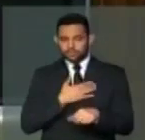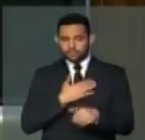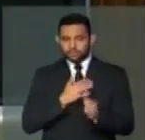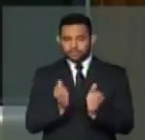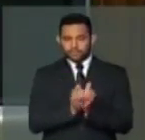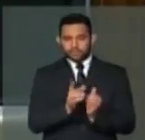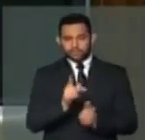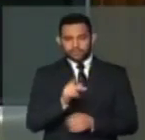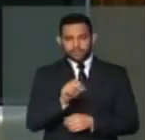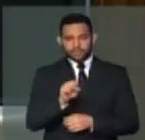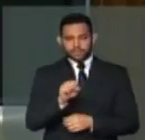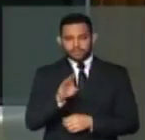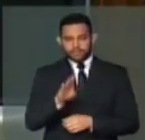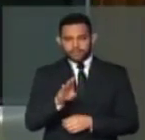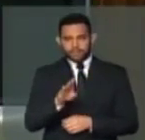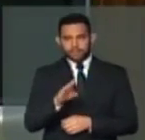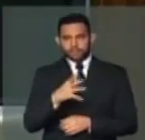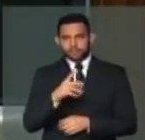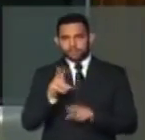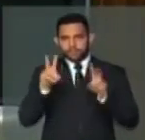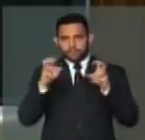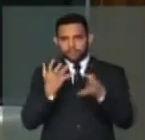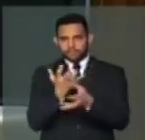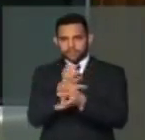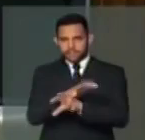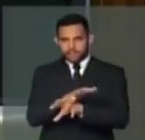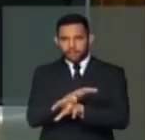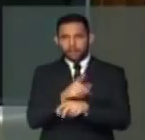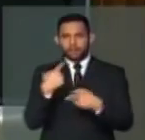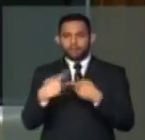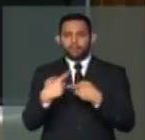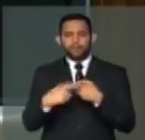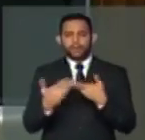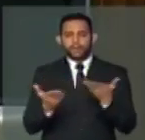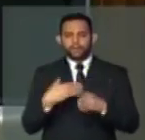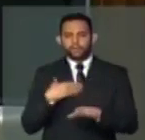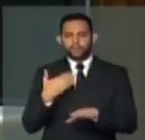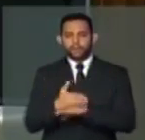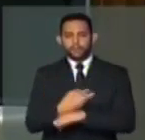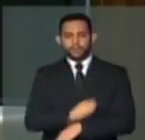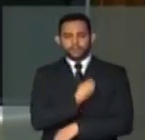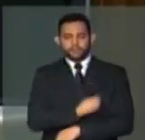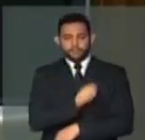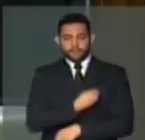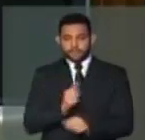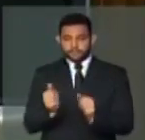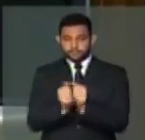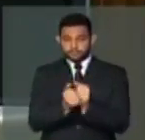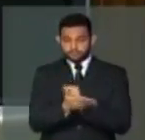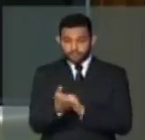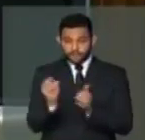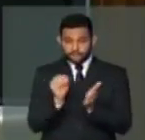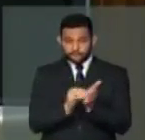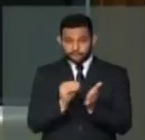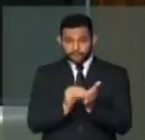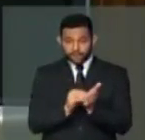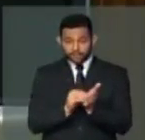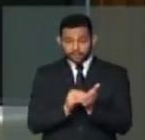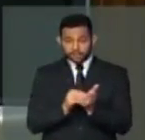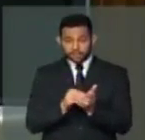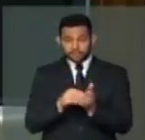do PSB, sobre seca. Por que é que não dá para a gente conviver com ela? Falta de